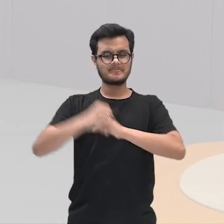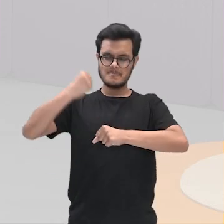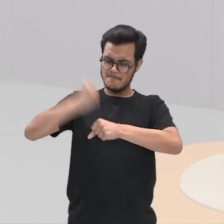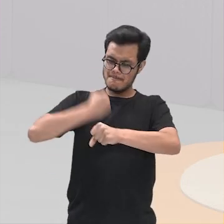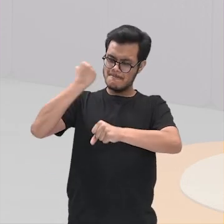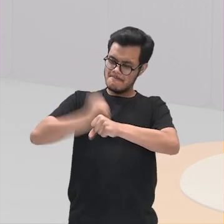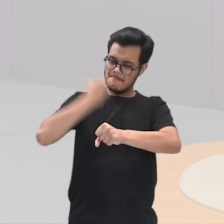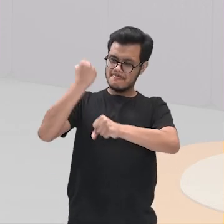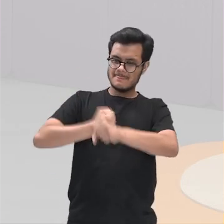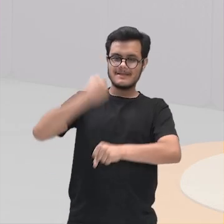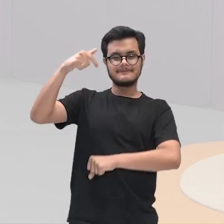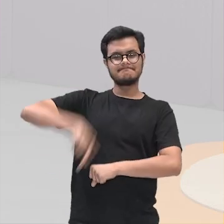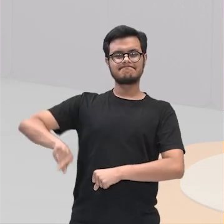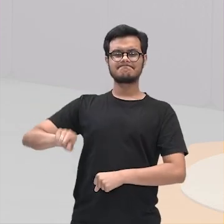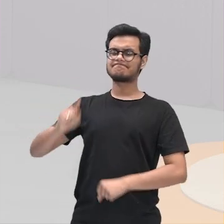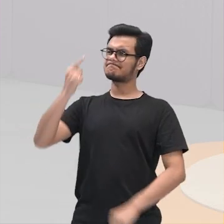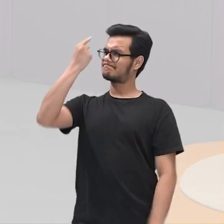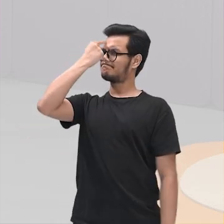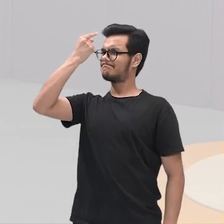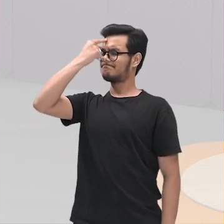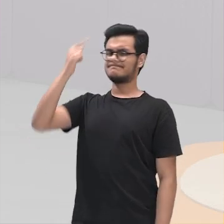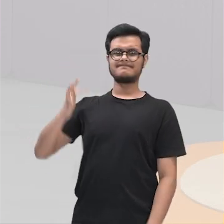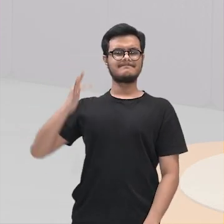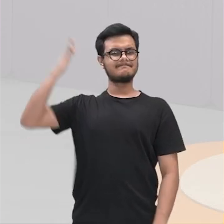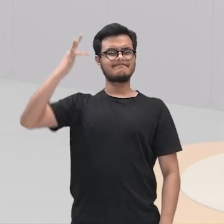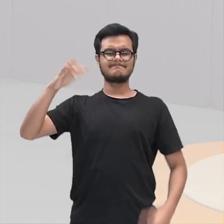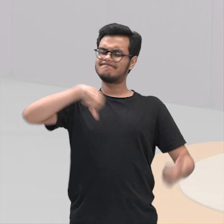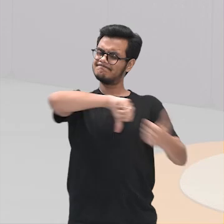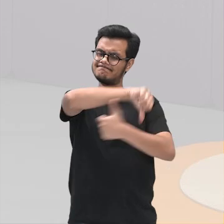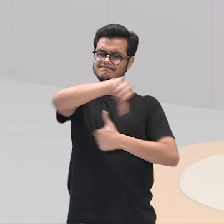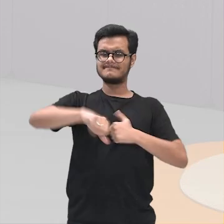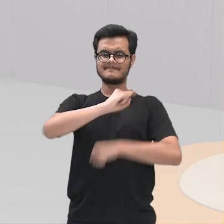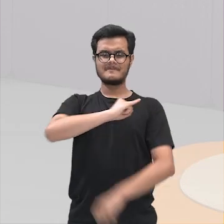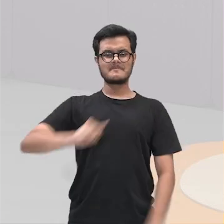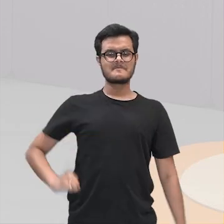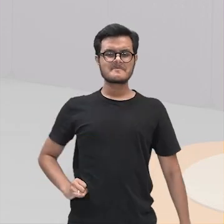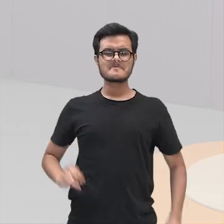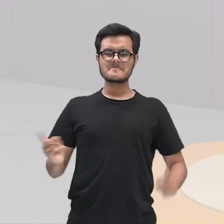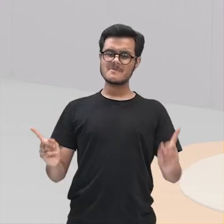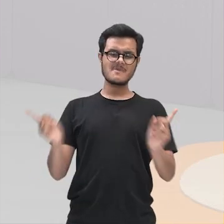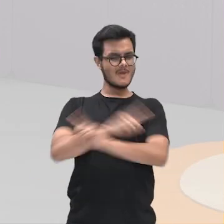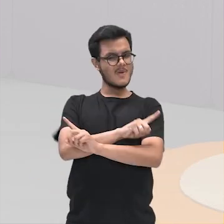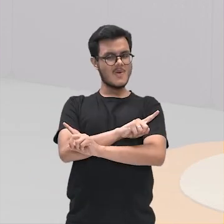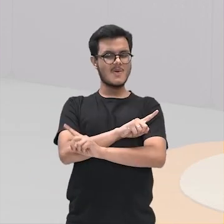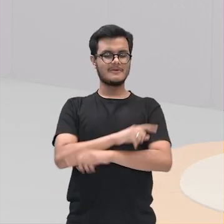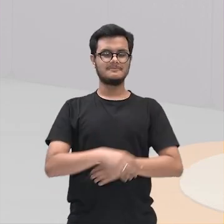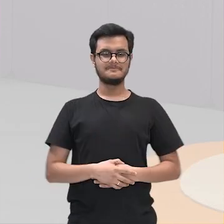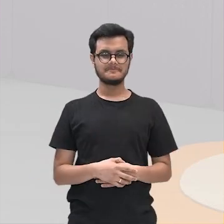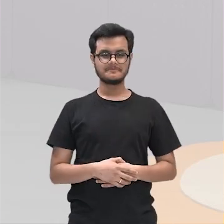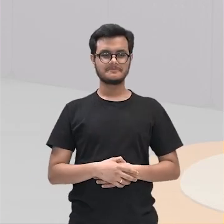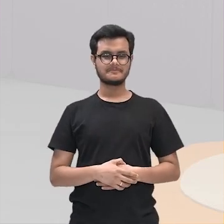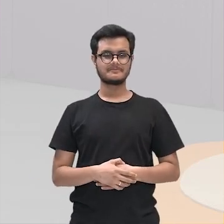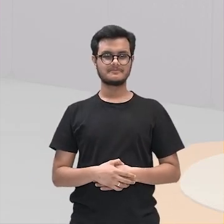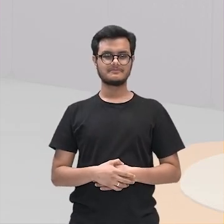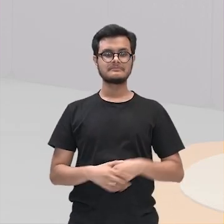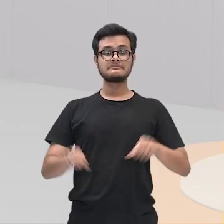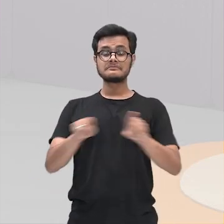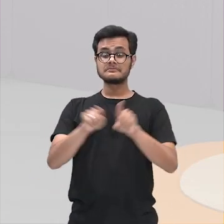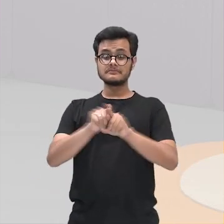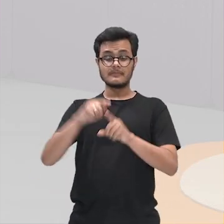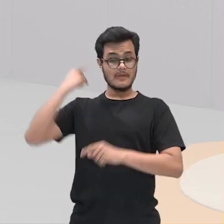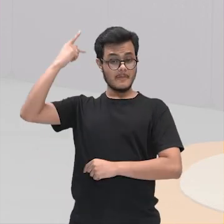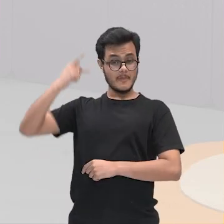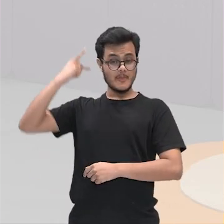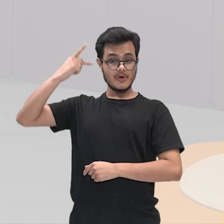refletindo sua visão de revitalização do Império Bizantino. Vamos ver também na questão da política